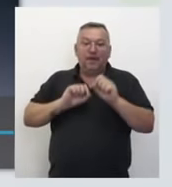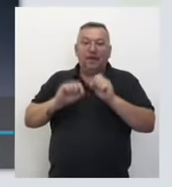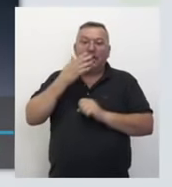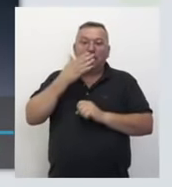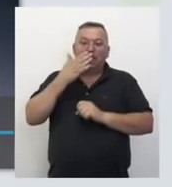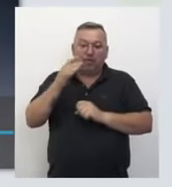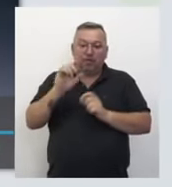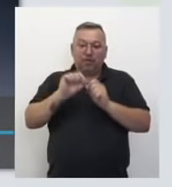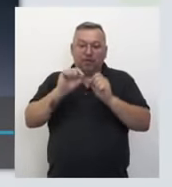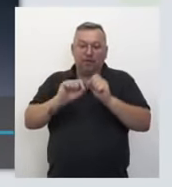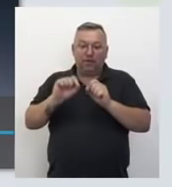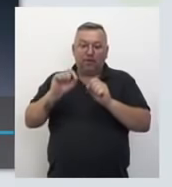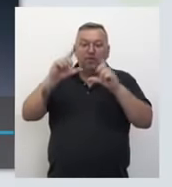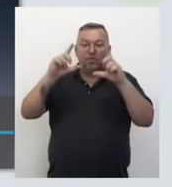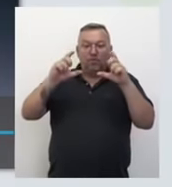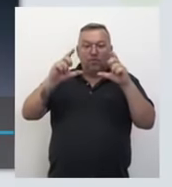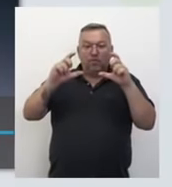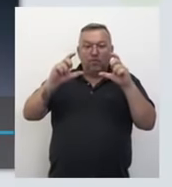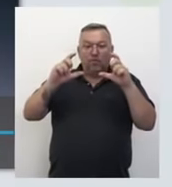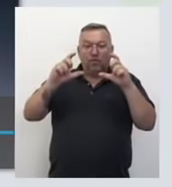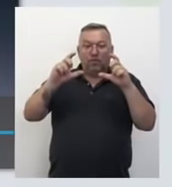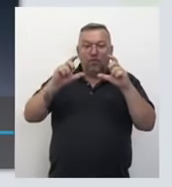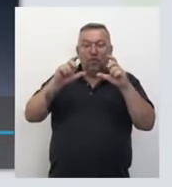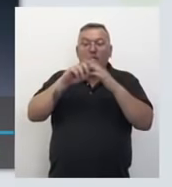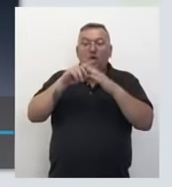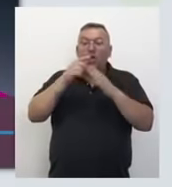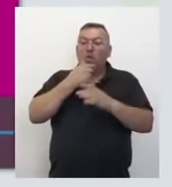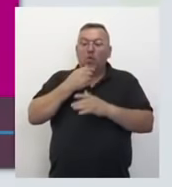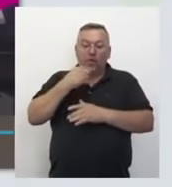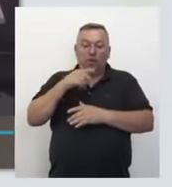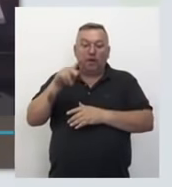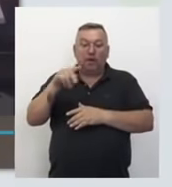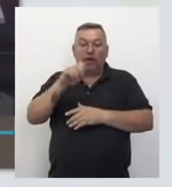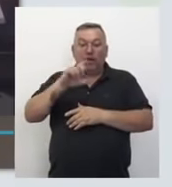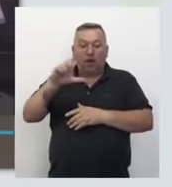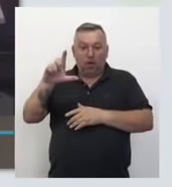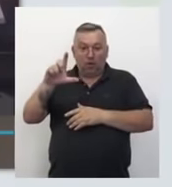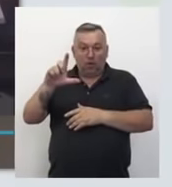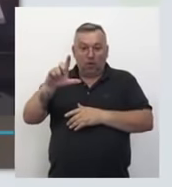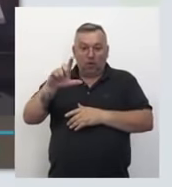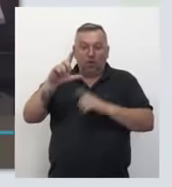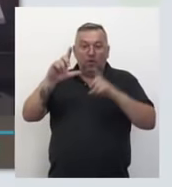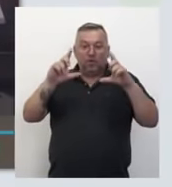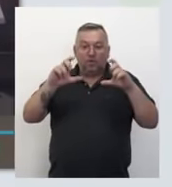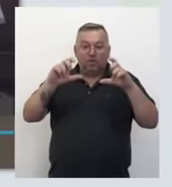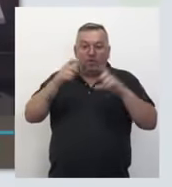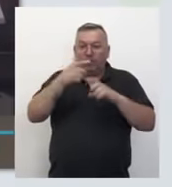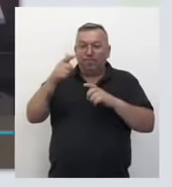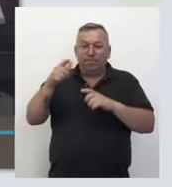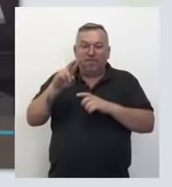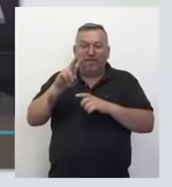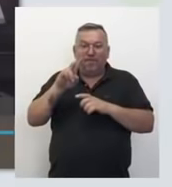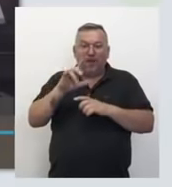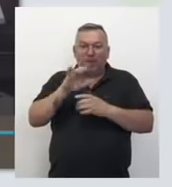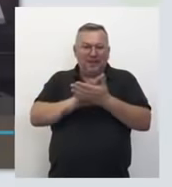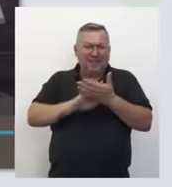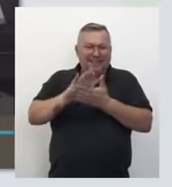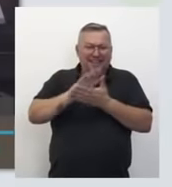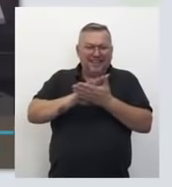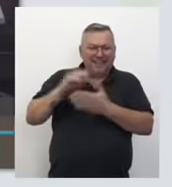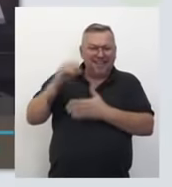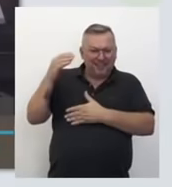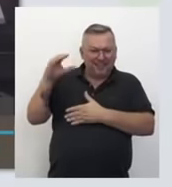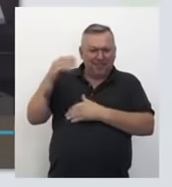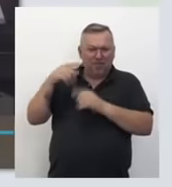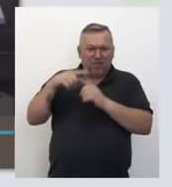pediu para que ela fosse tirada foi o astrônomo Carl Sagan. Como a fotografia não teria valor científico, já que